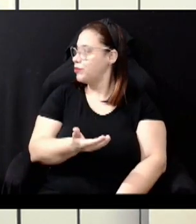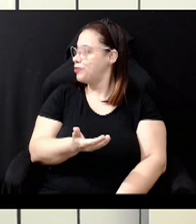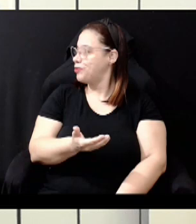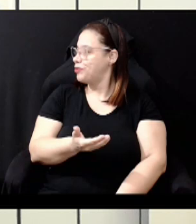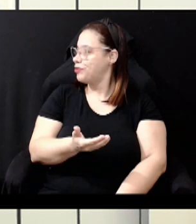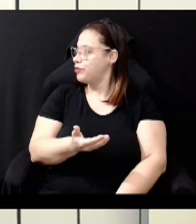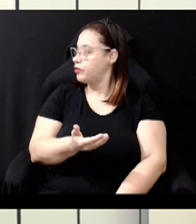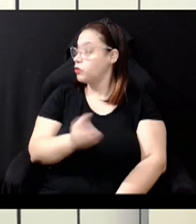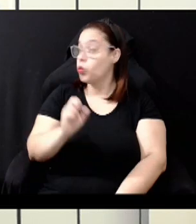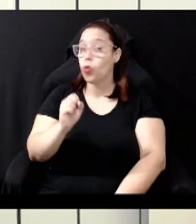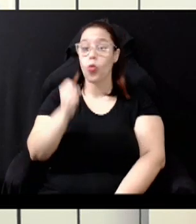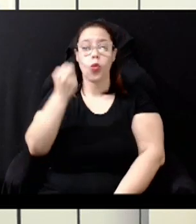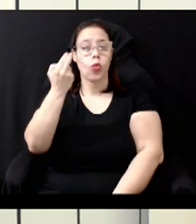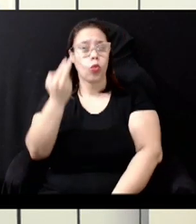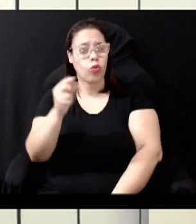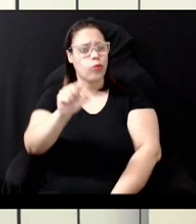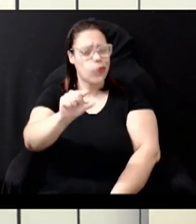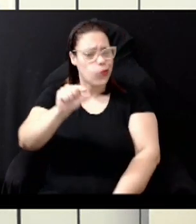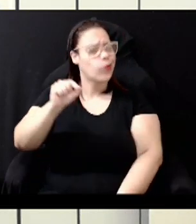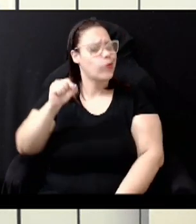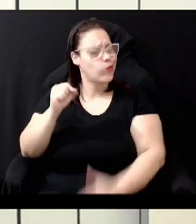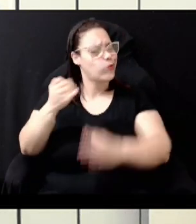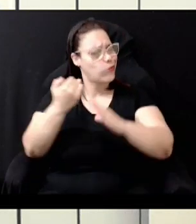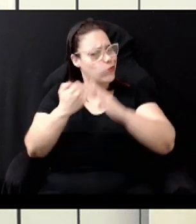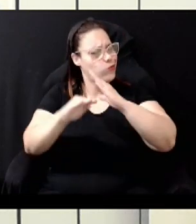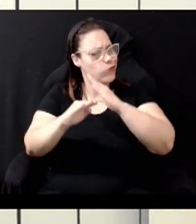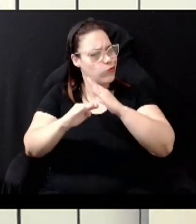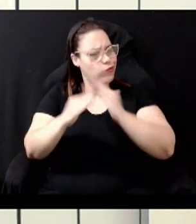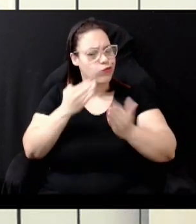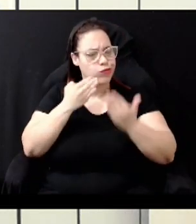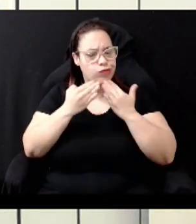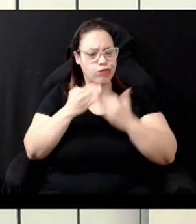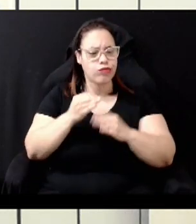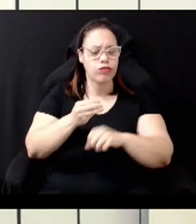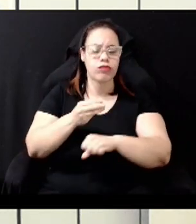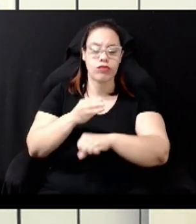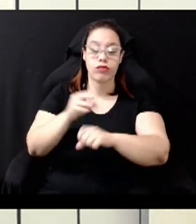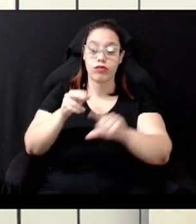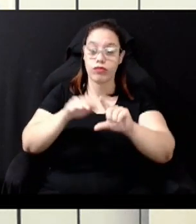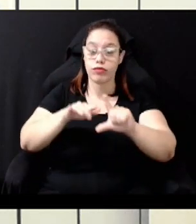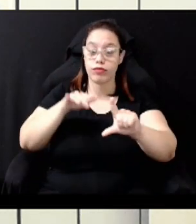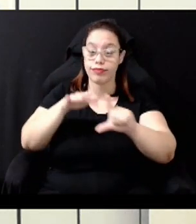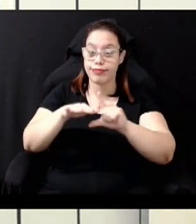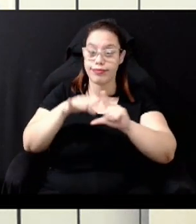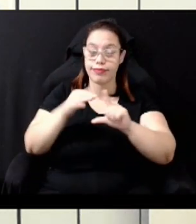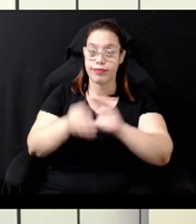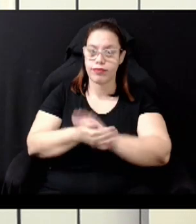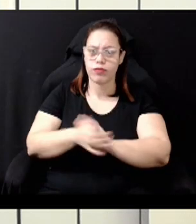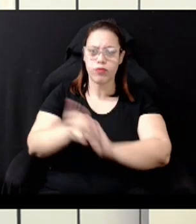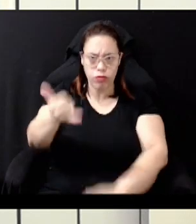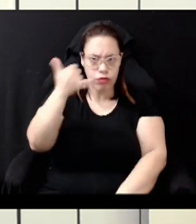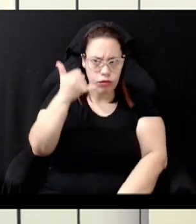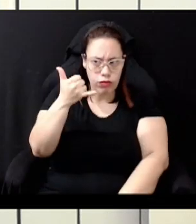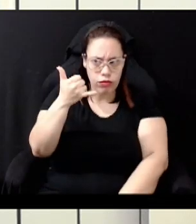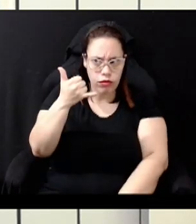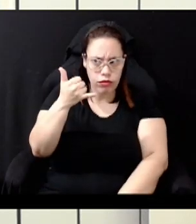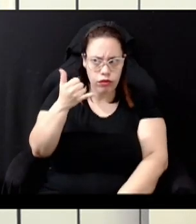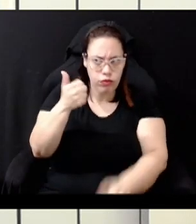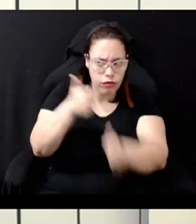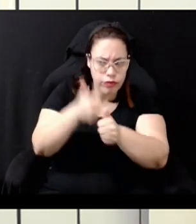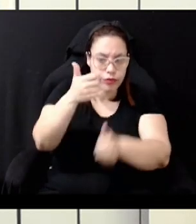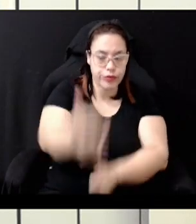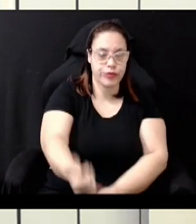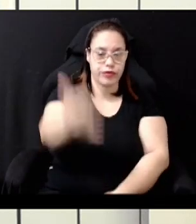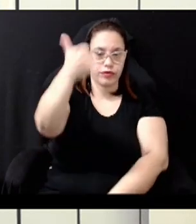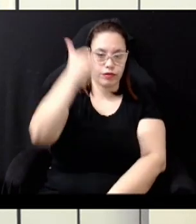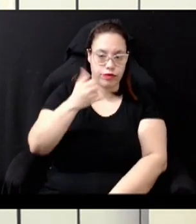978293776. Ou você tem a opção de enviar esta mensagem pelo nosso QR Code. Está com o seu celular aí perto? Pegue o celular,